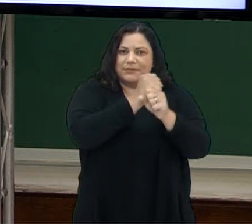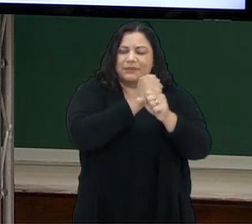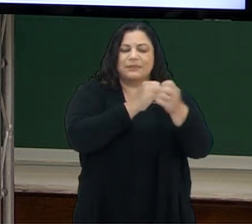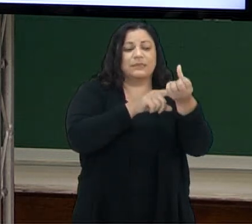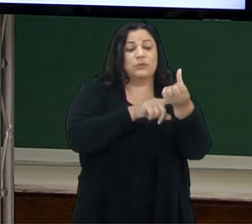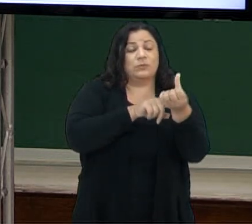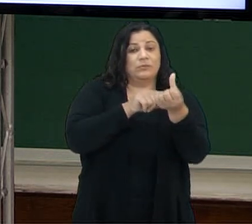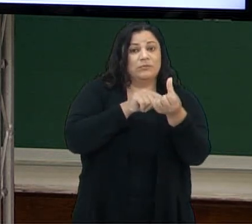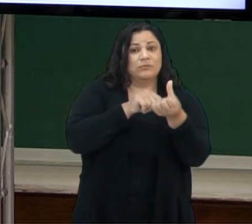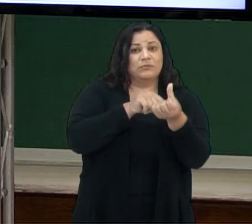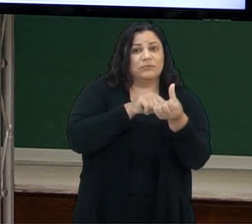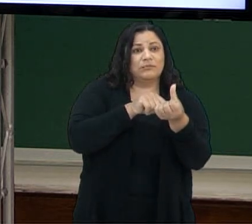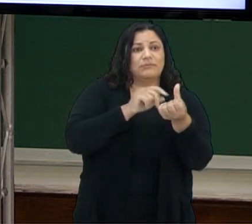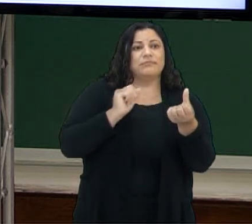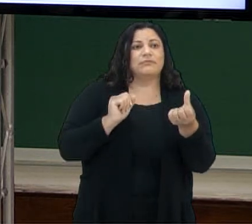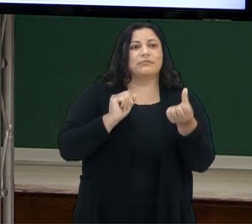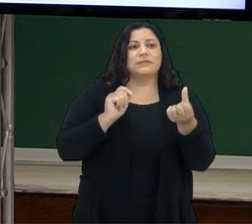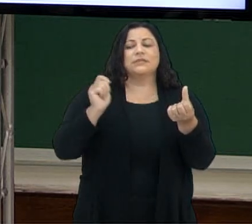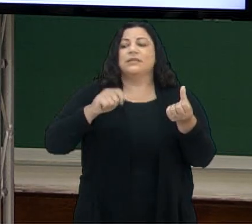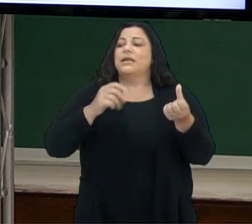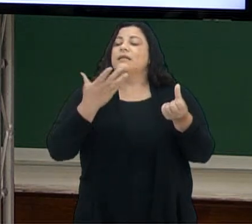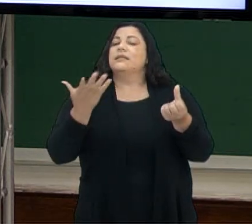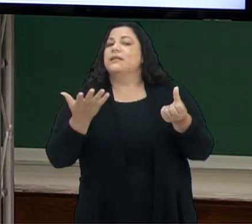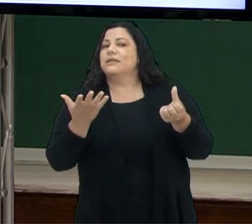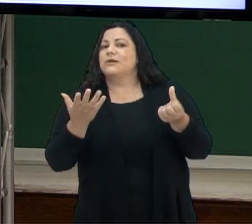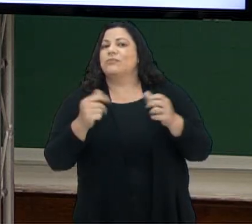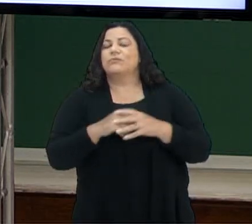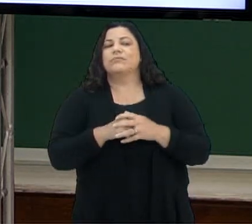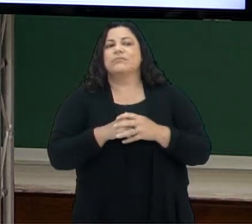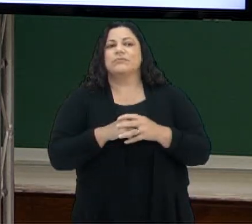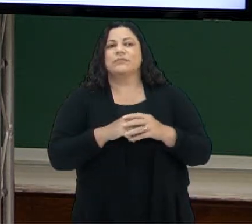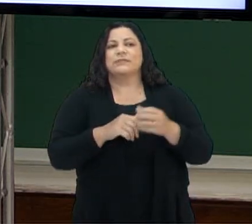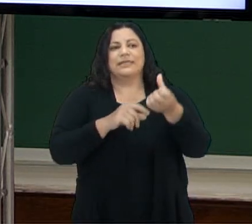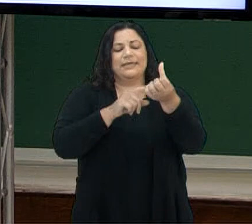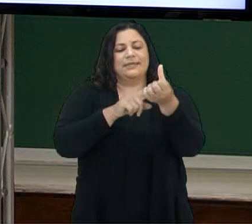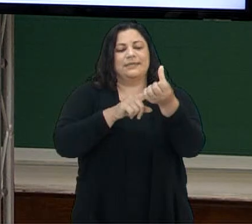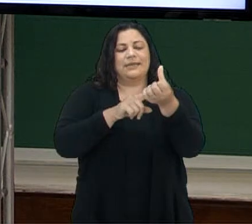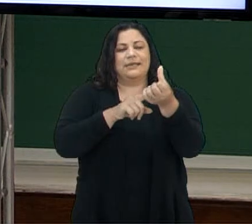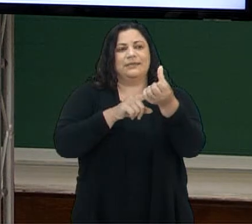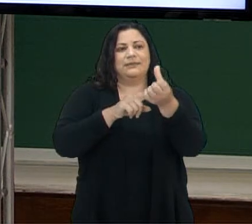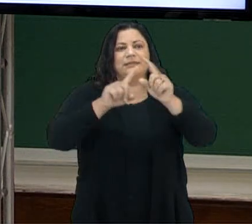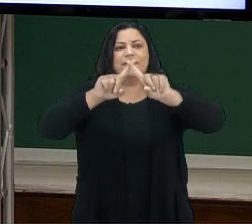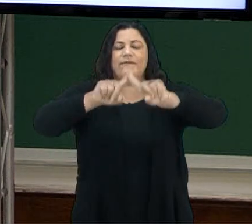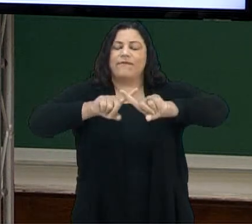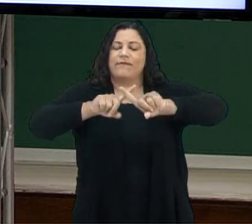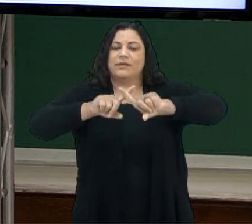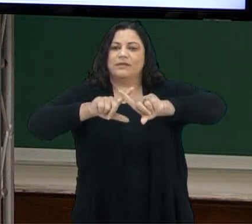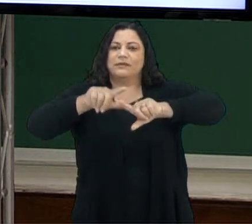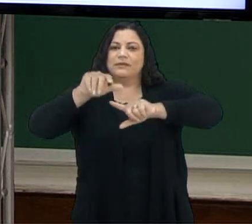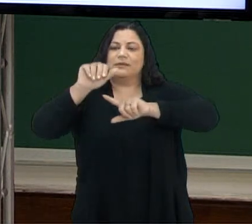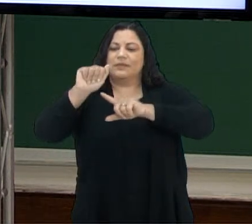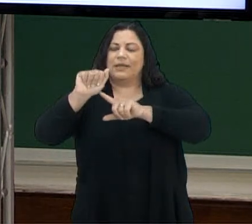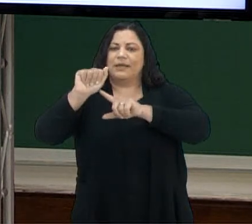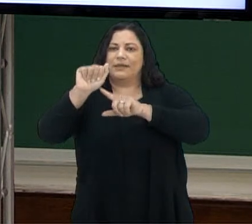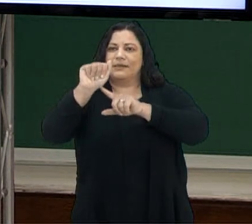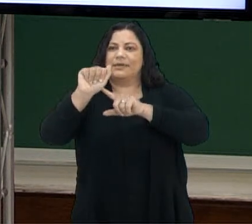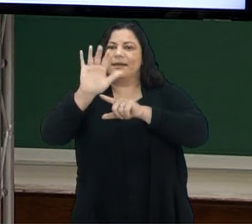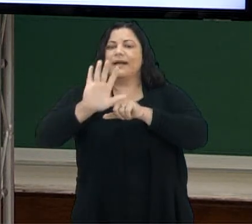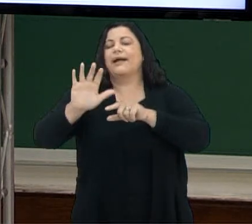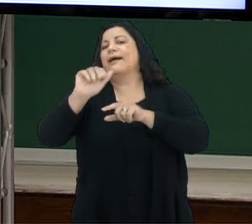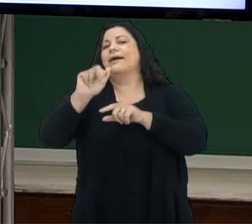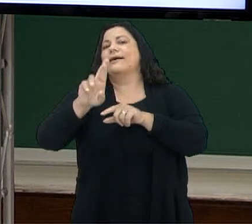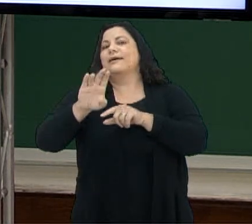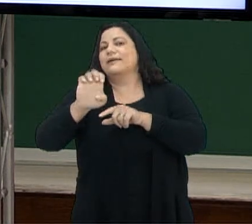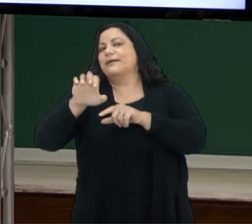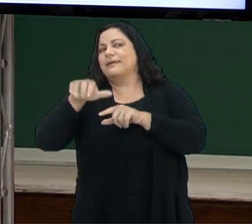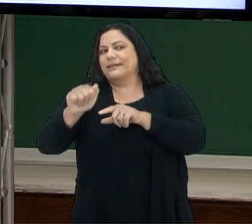são 6 triângulos, então a área do pentágono vai ser 6 vezes a área do triângulo. Só que olha só que